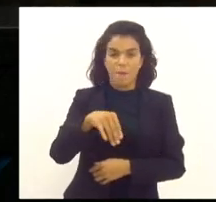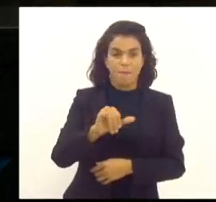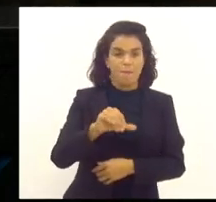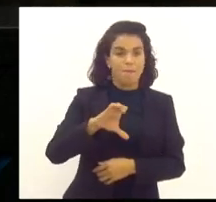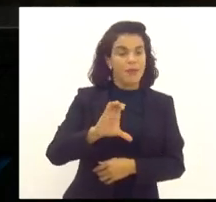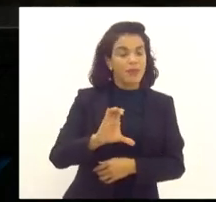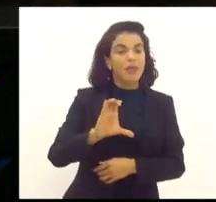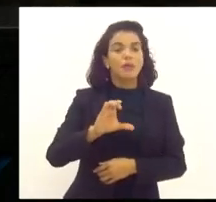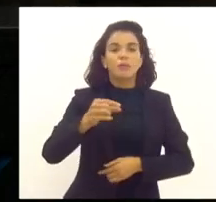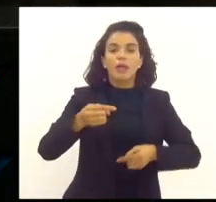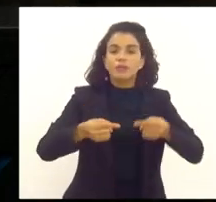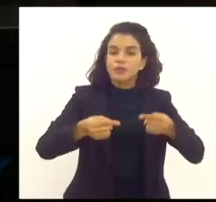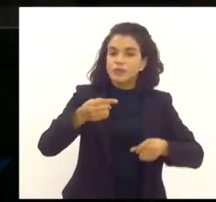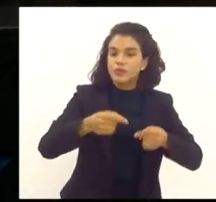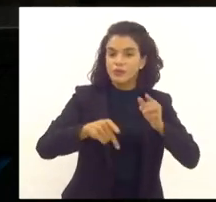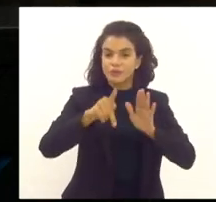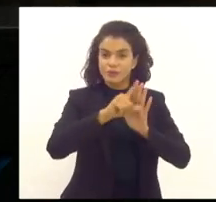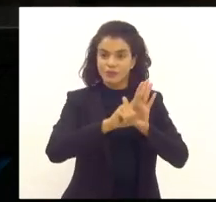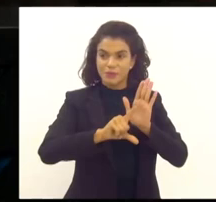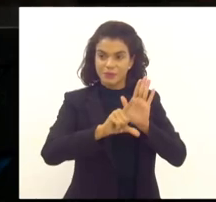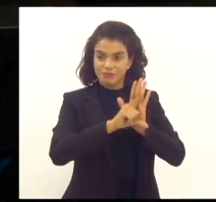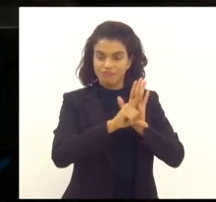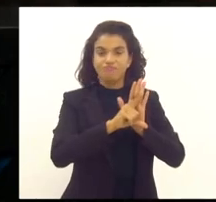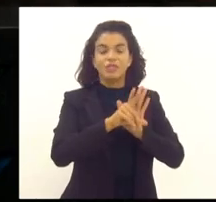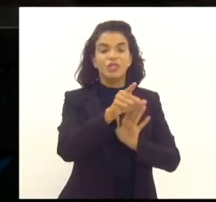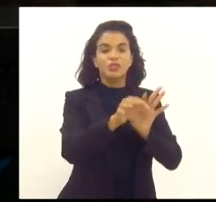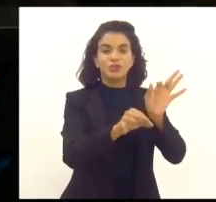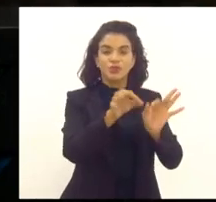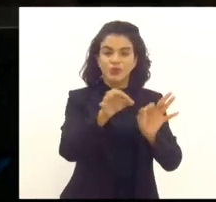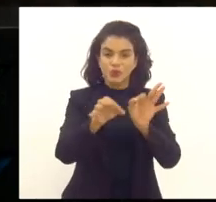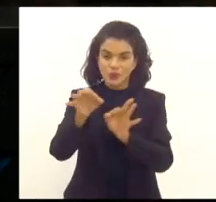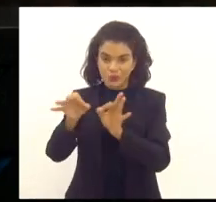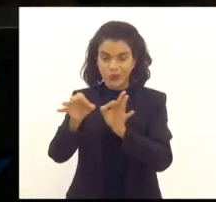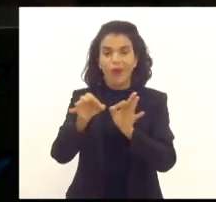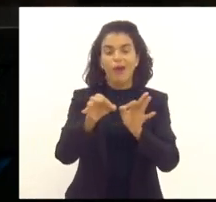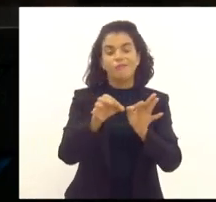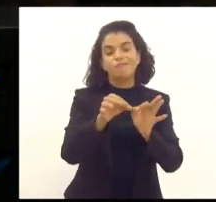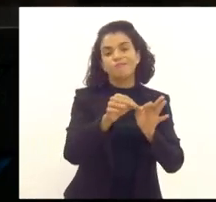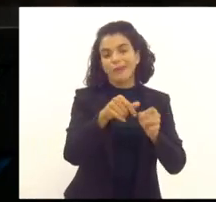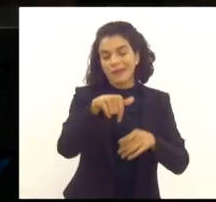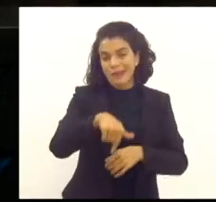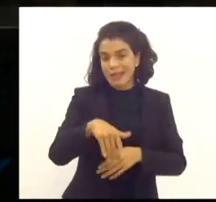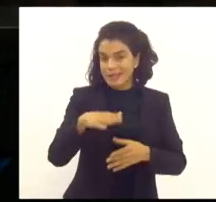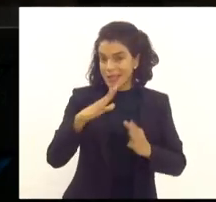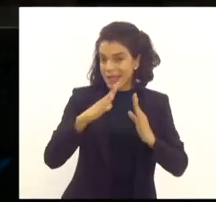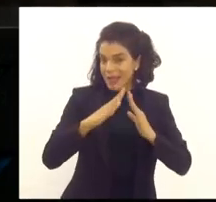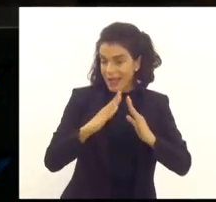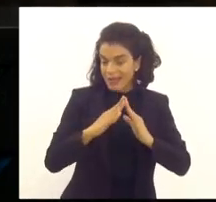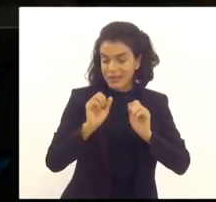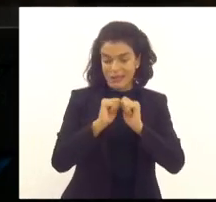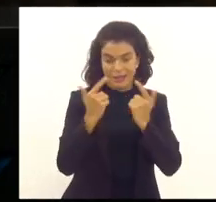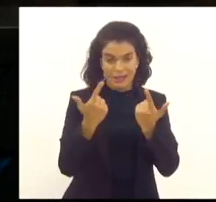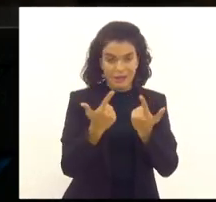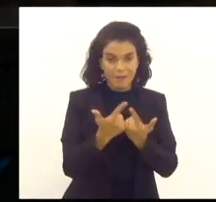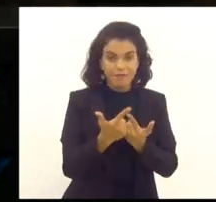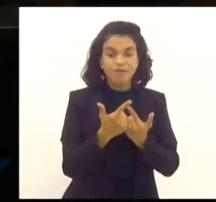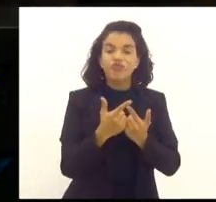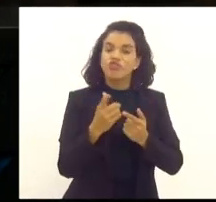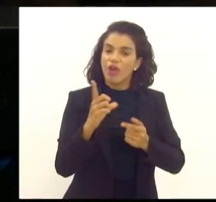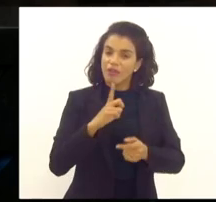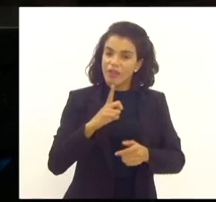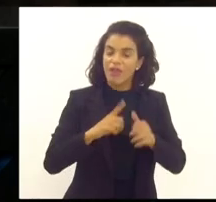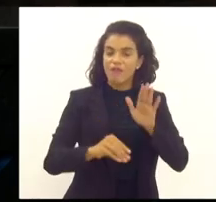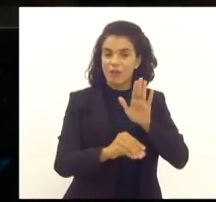para discutirmos projeto de lei que transmita nessa casa que já foi emendado sobre